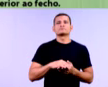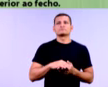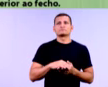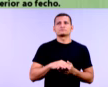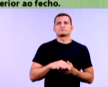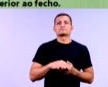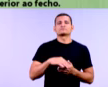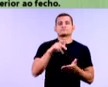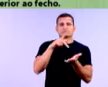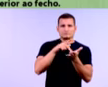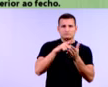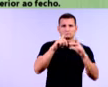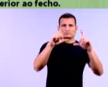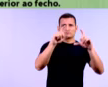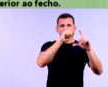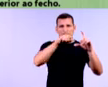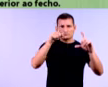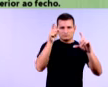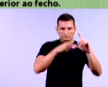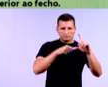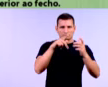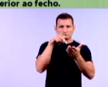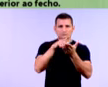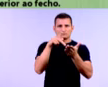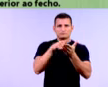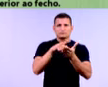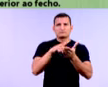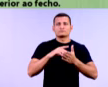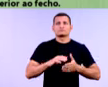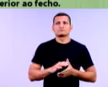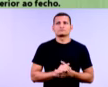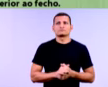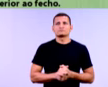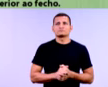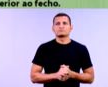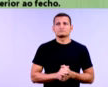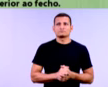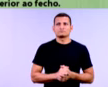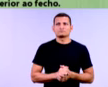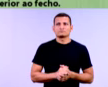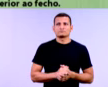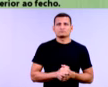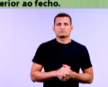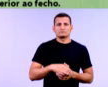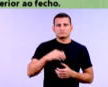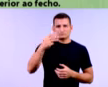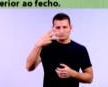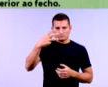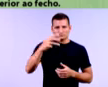Não devem... O emprego deve ser evitado. Deve ser Isso, evitado, verdadeiro. Certo. Terceira questão.